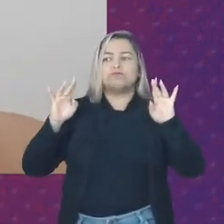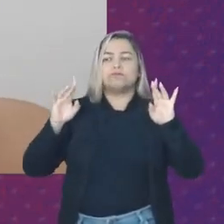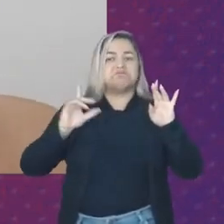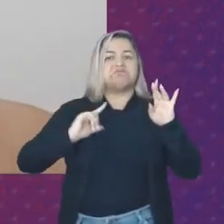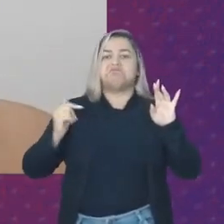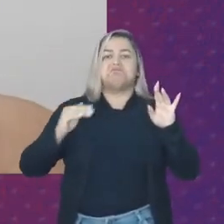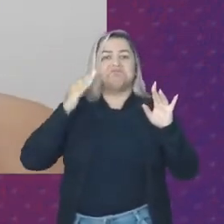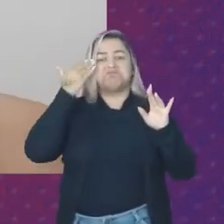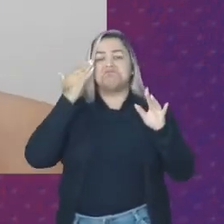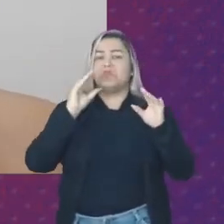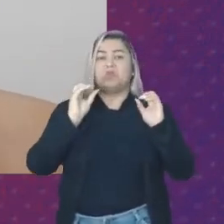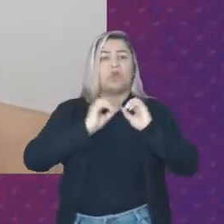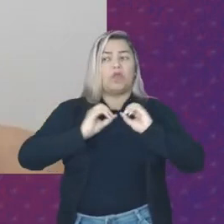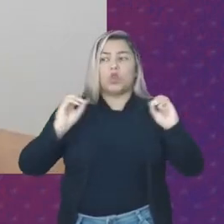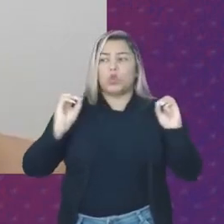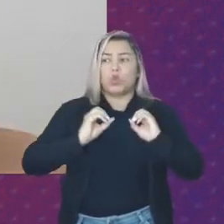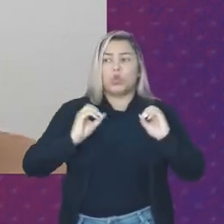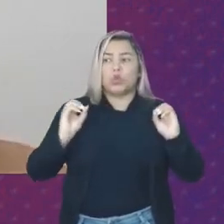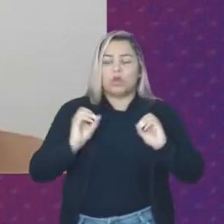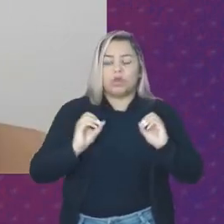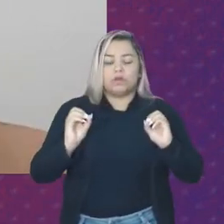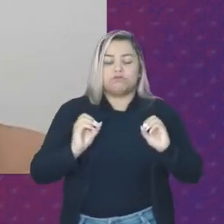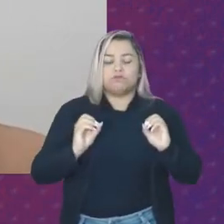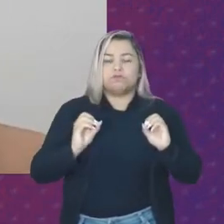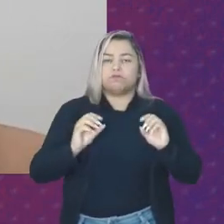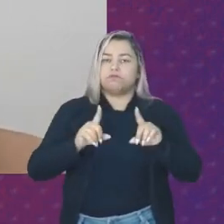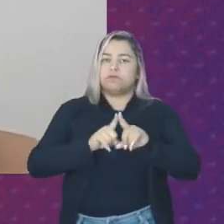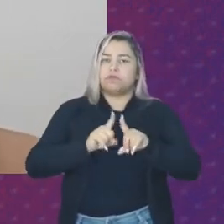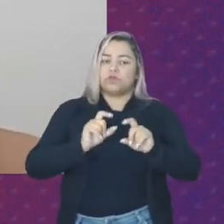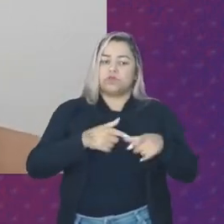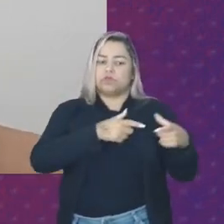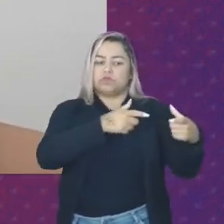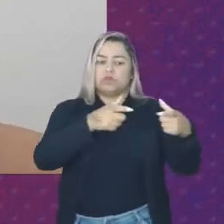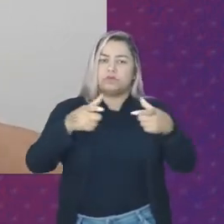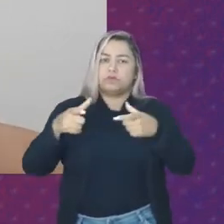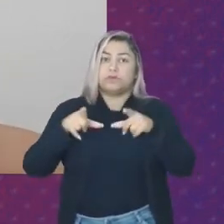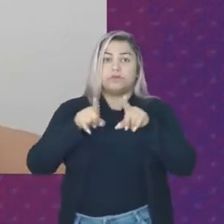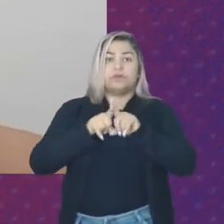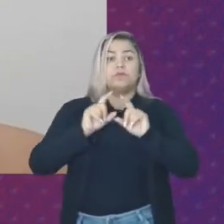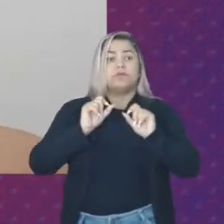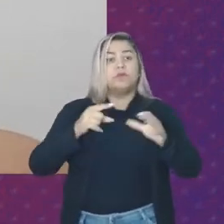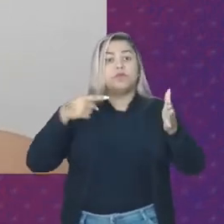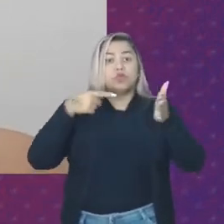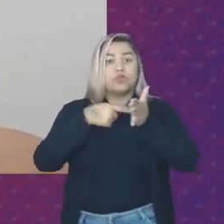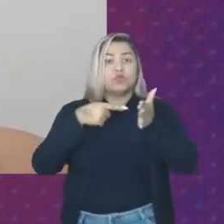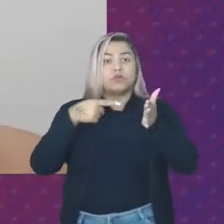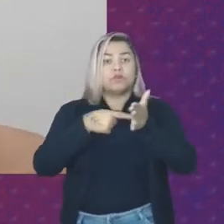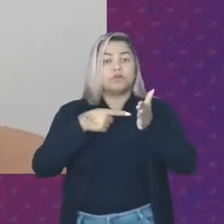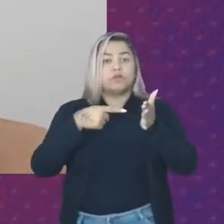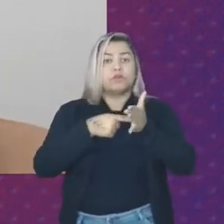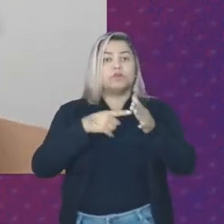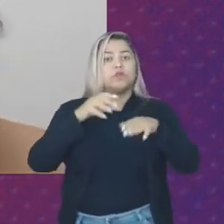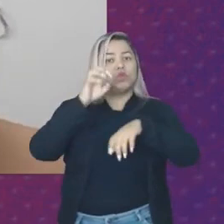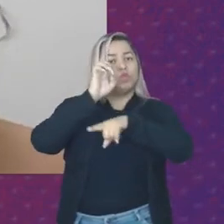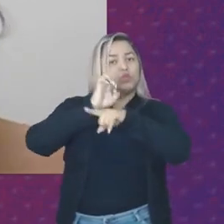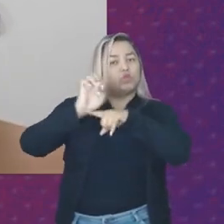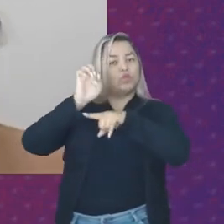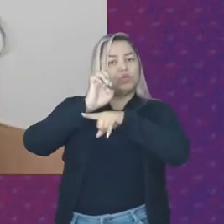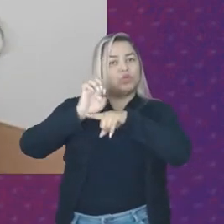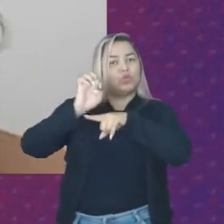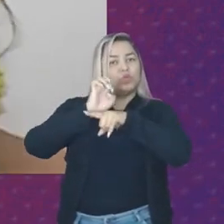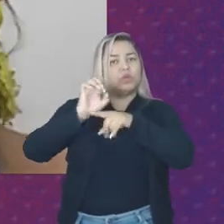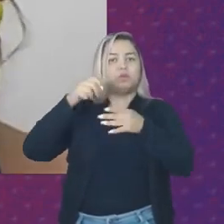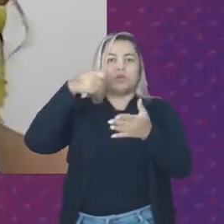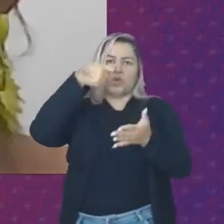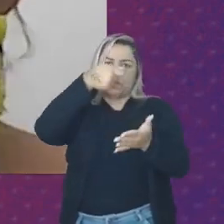perder ali o caráter político daquele espaço que também é de denúncia, né, do Estado, de